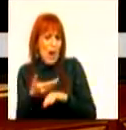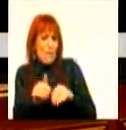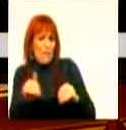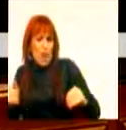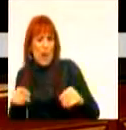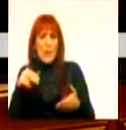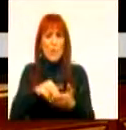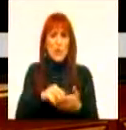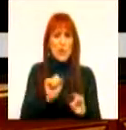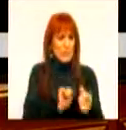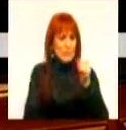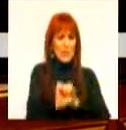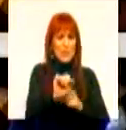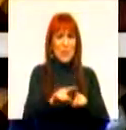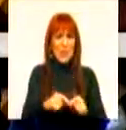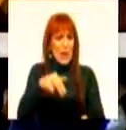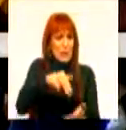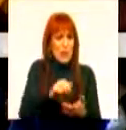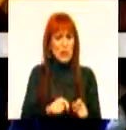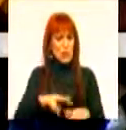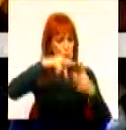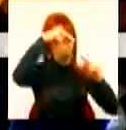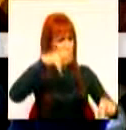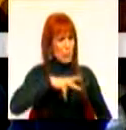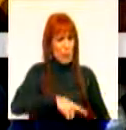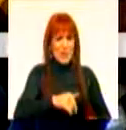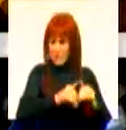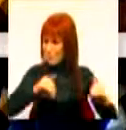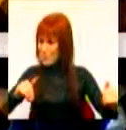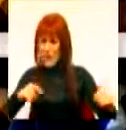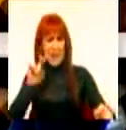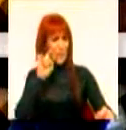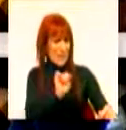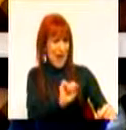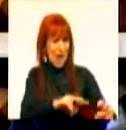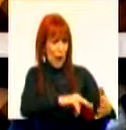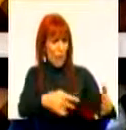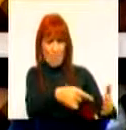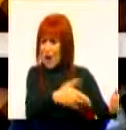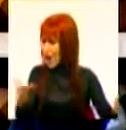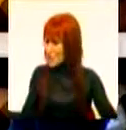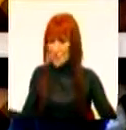sua posição e daquilo que é a posição dos autarcas portugueses na defesa desta reforma.